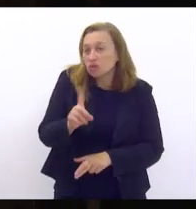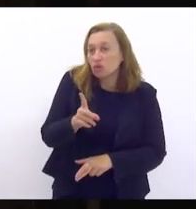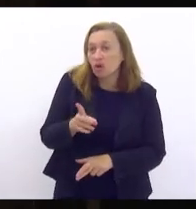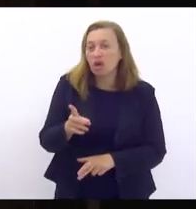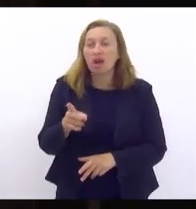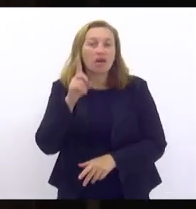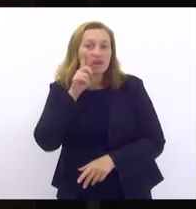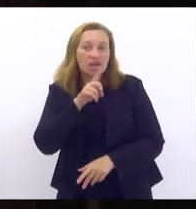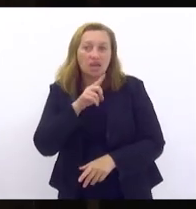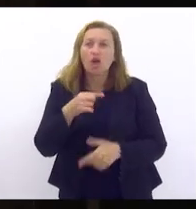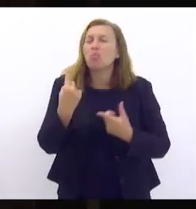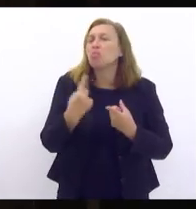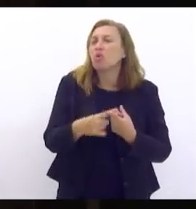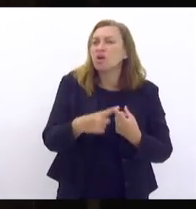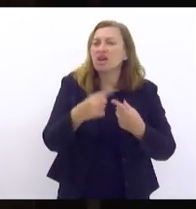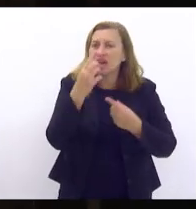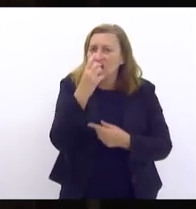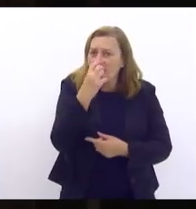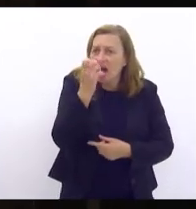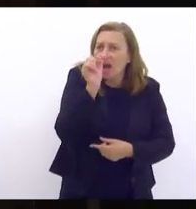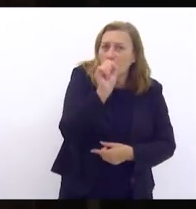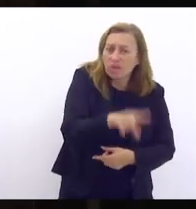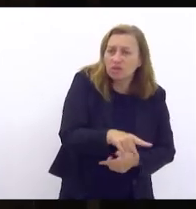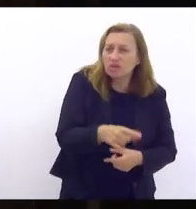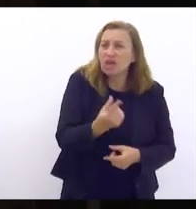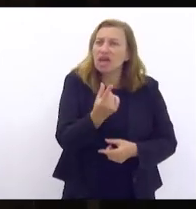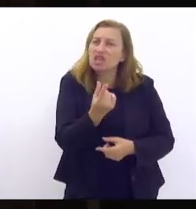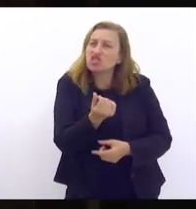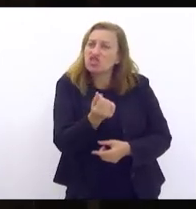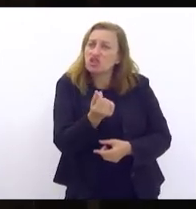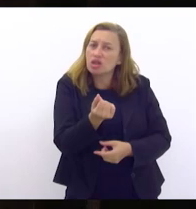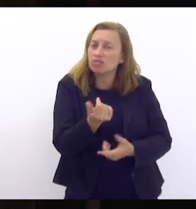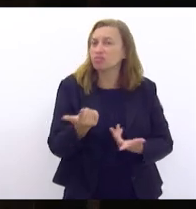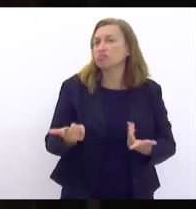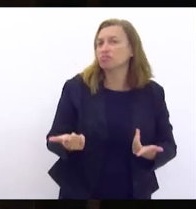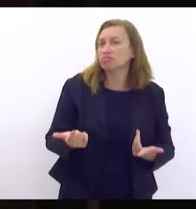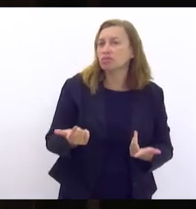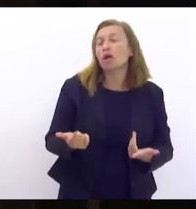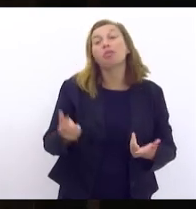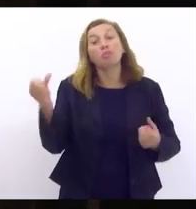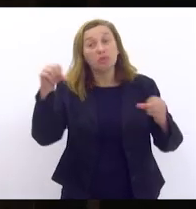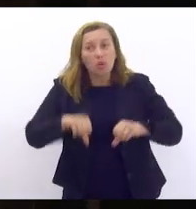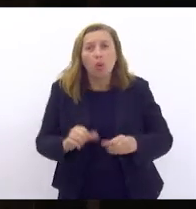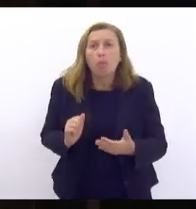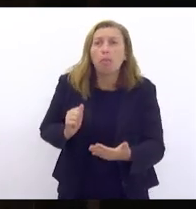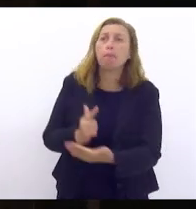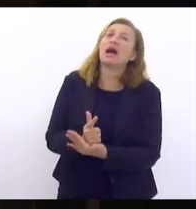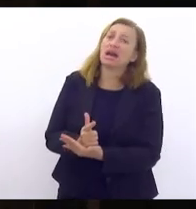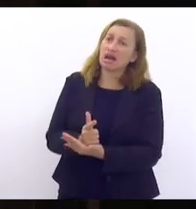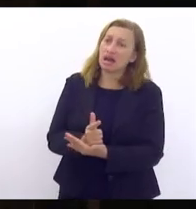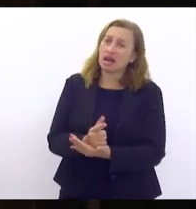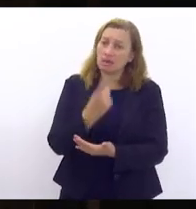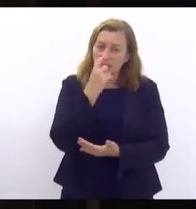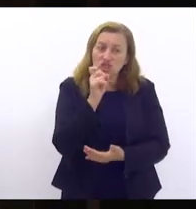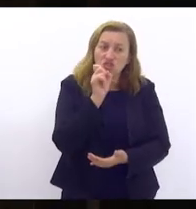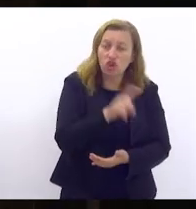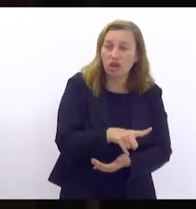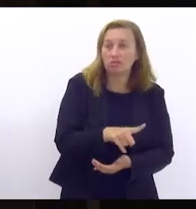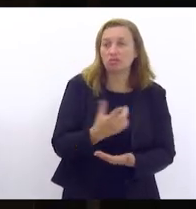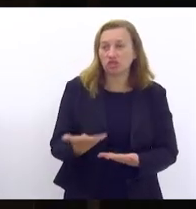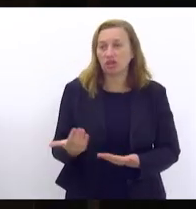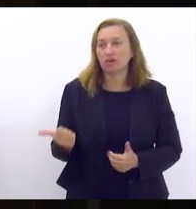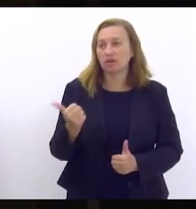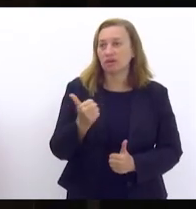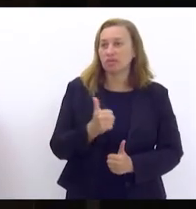que desperdiçar isso porque desperdiçar esse dinheiro na lata do lixo Pior né pagar para jogar bola na lata do lixo